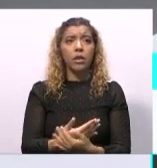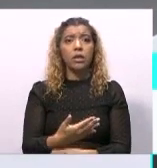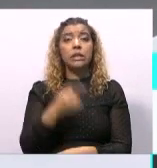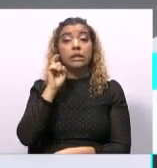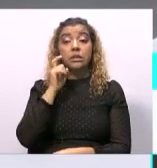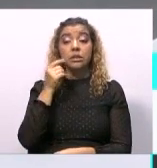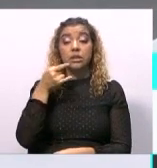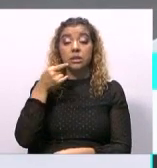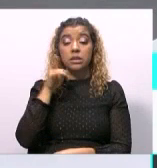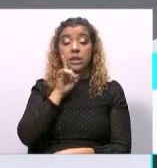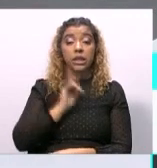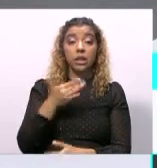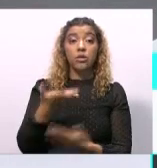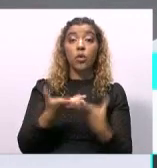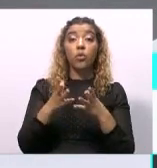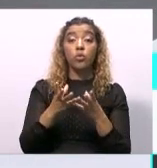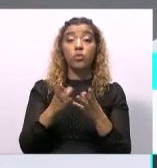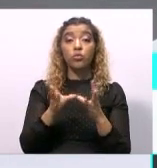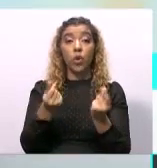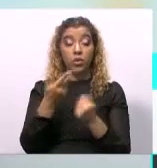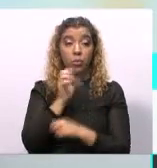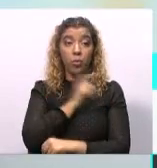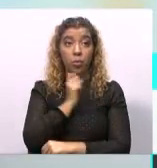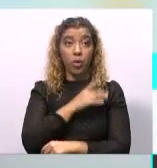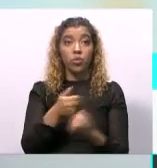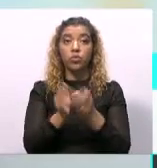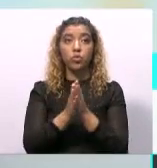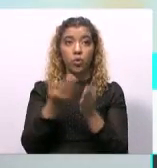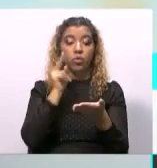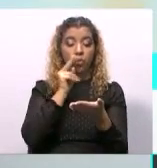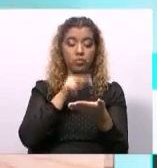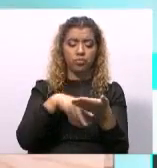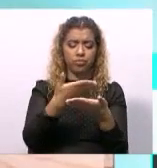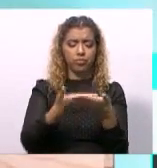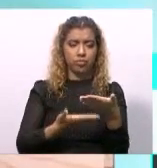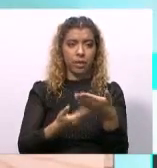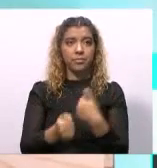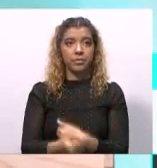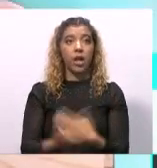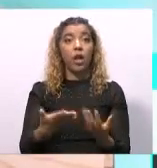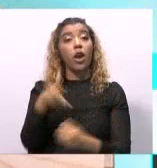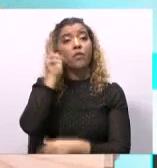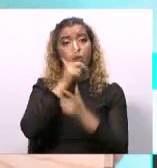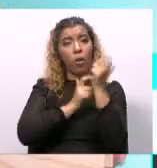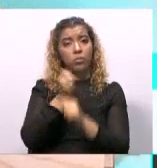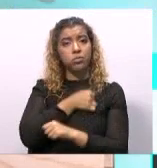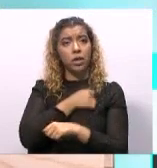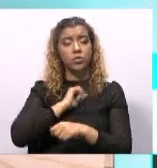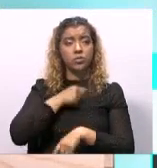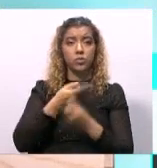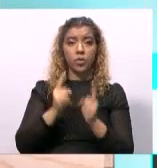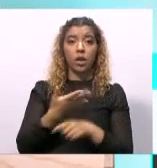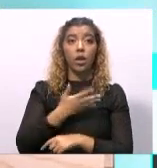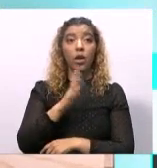dias seguidos também, tudo isso vem mencionado em cada uma das soluções. É ótimo, é ótimo. Vamos ouvir os nossos telespectadores. Começamos com a dona